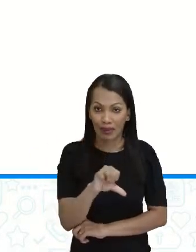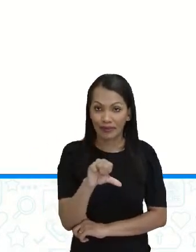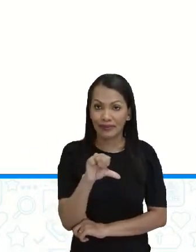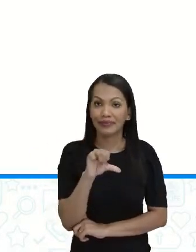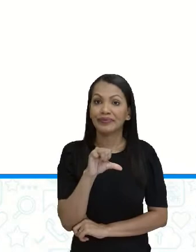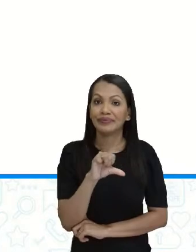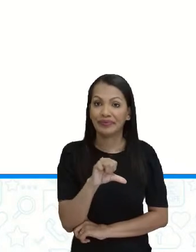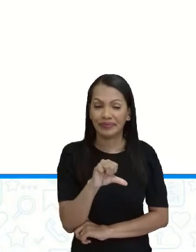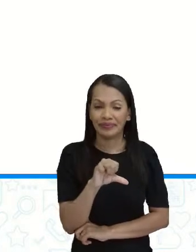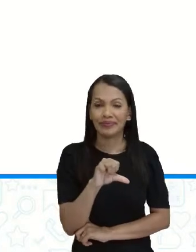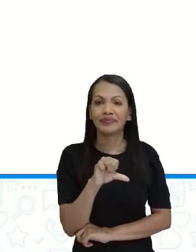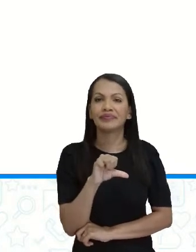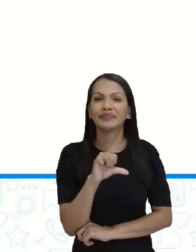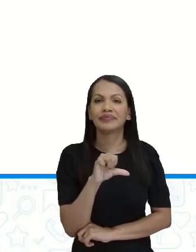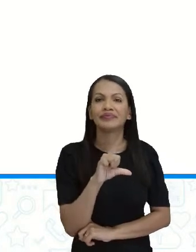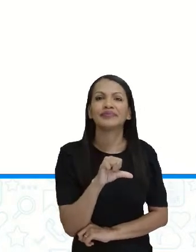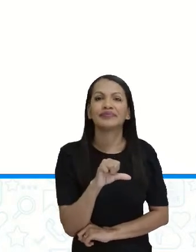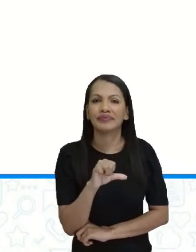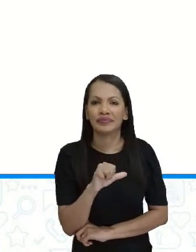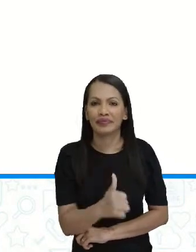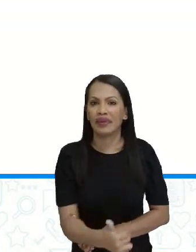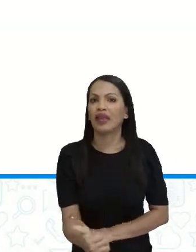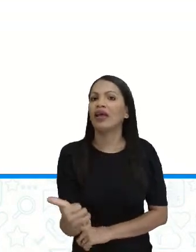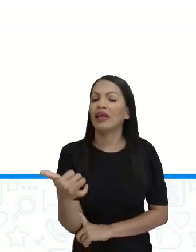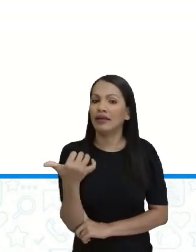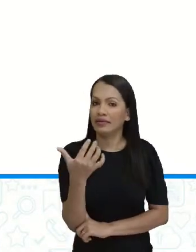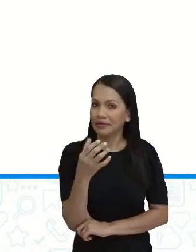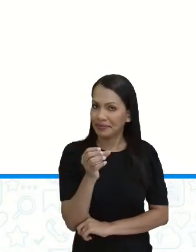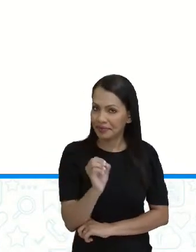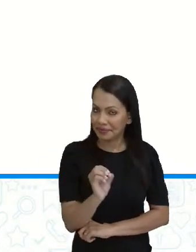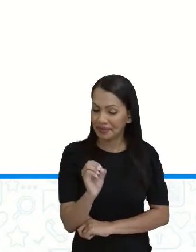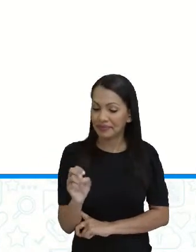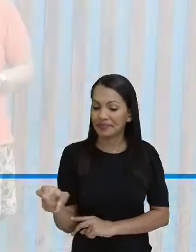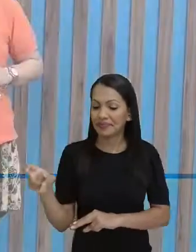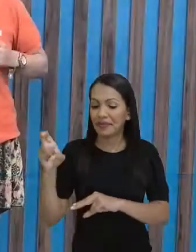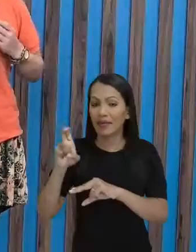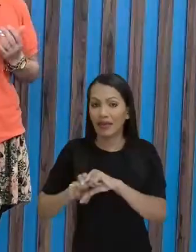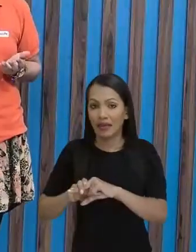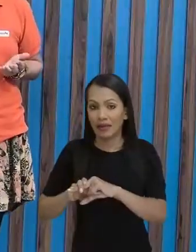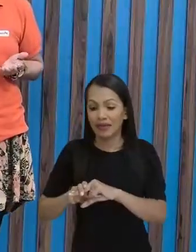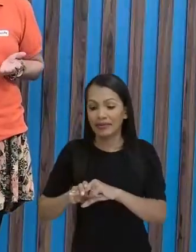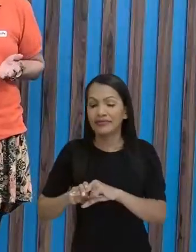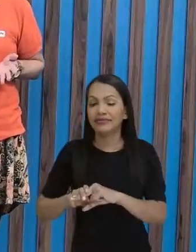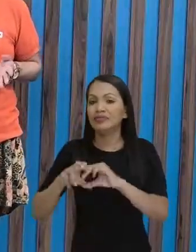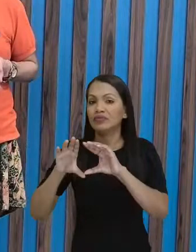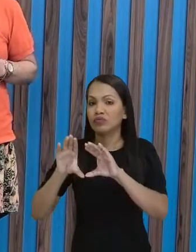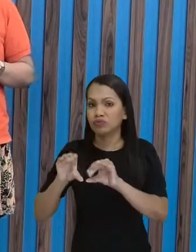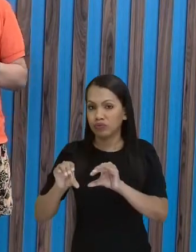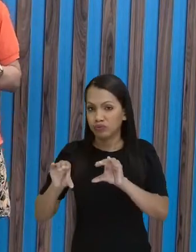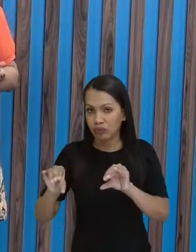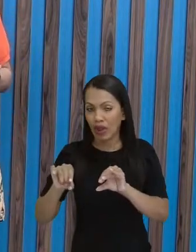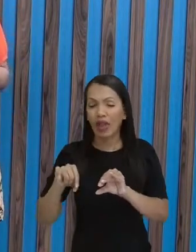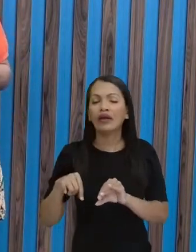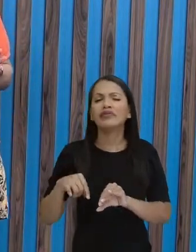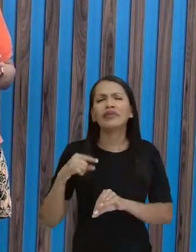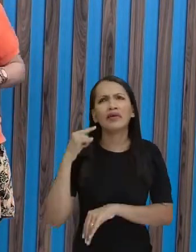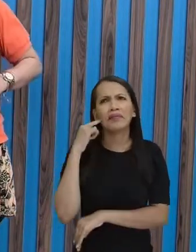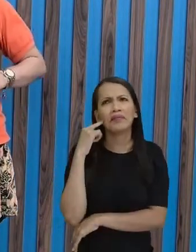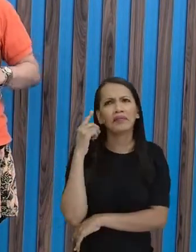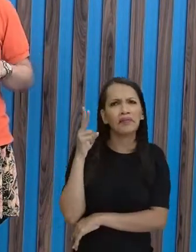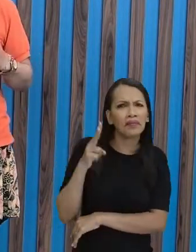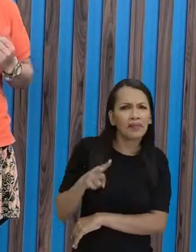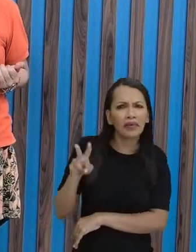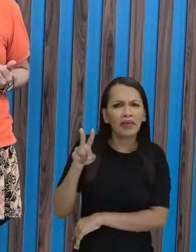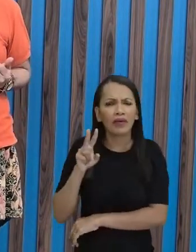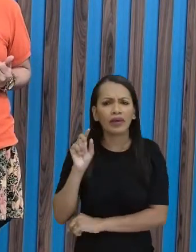9 poltronas e 10 poltronas. Então, uma das formas da gente resolver é justamente